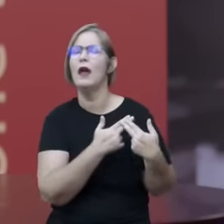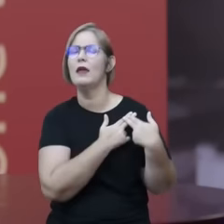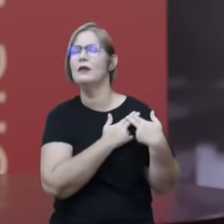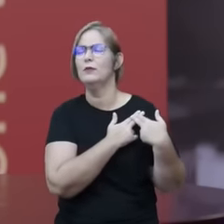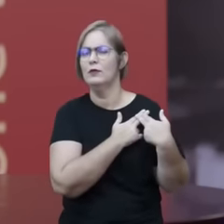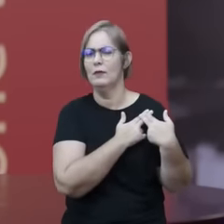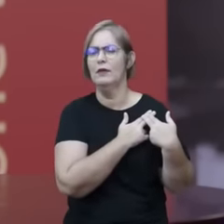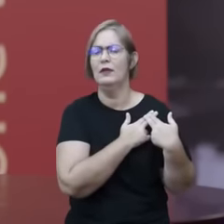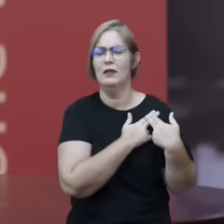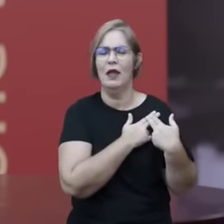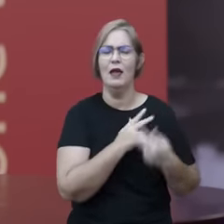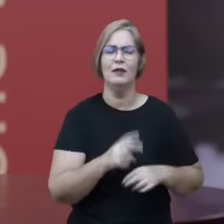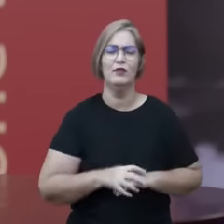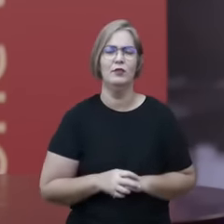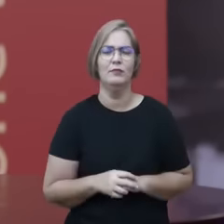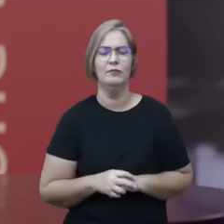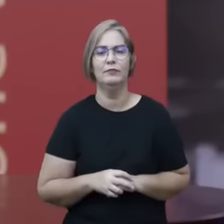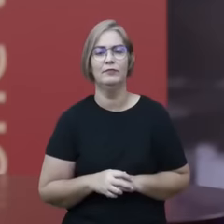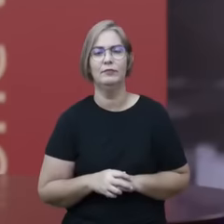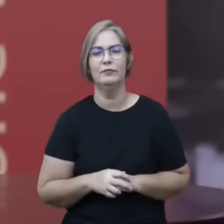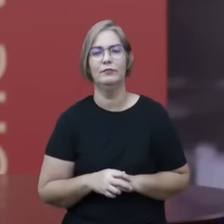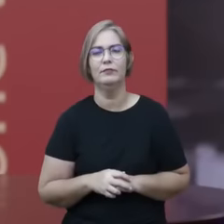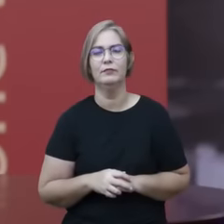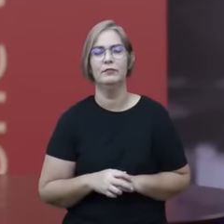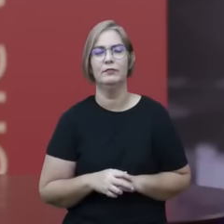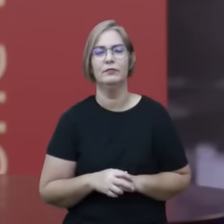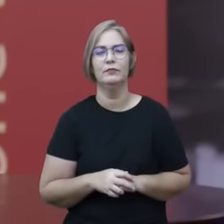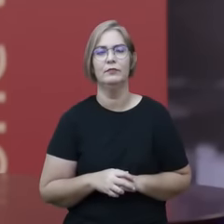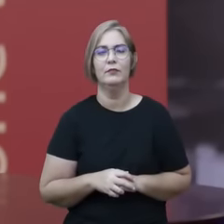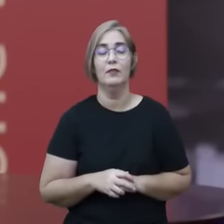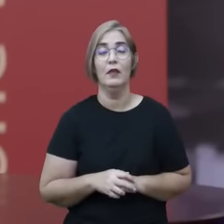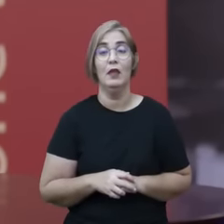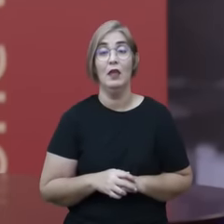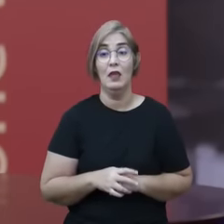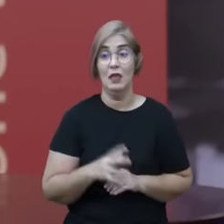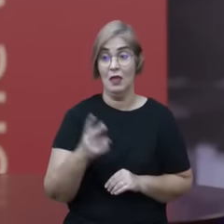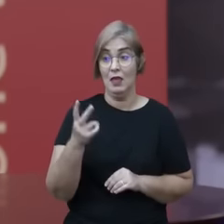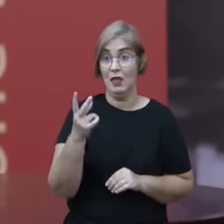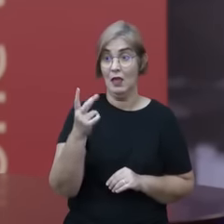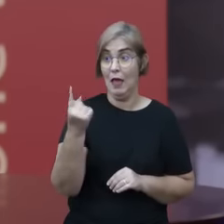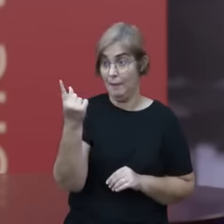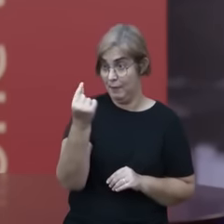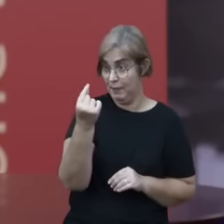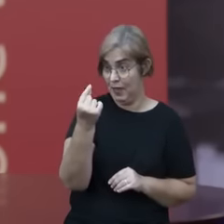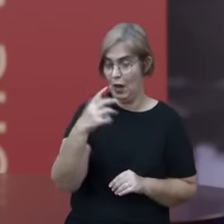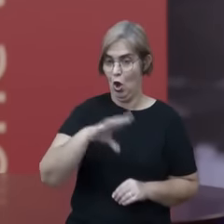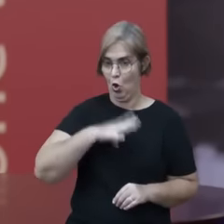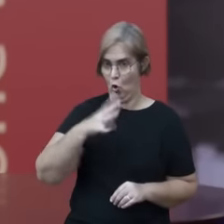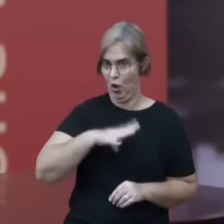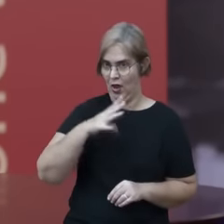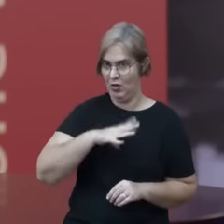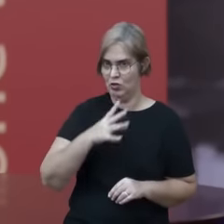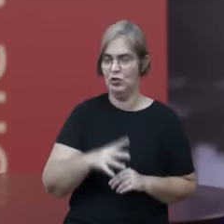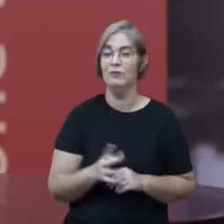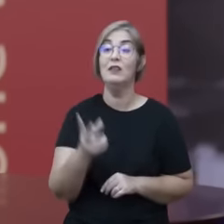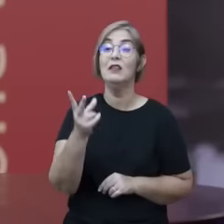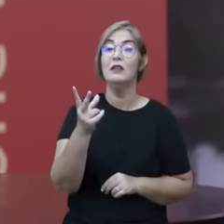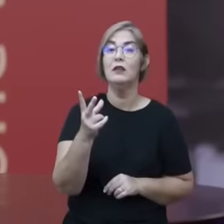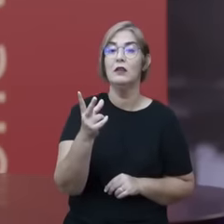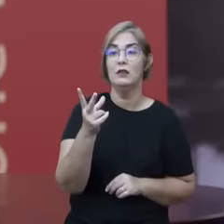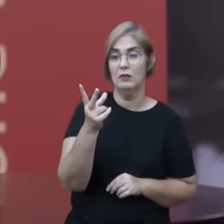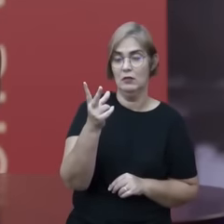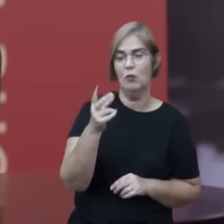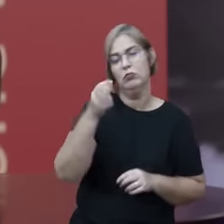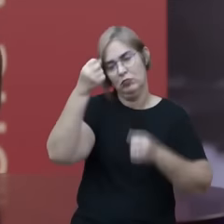dessa seriedade do absurdo, da existência. E a segunda virtude, a primeira virtude é a coragem, não é? Que que é a coragem?